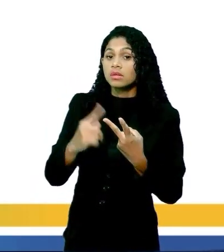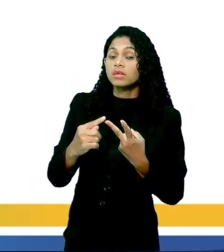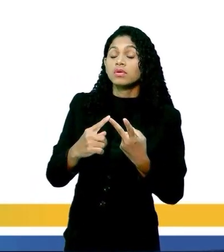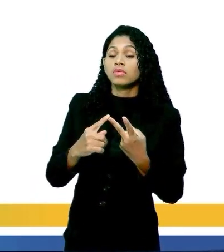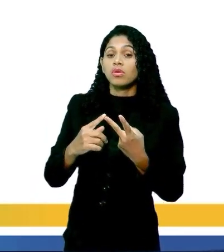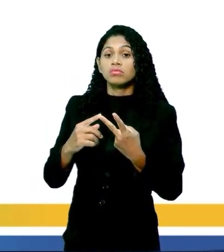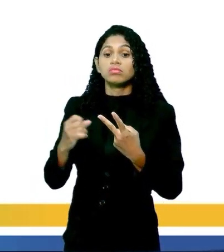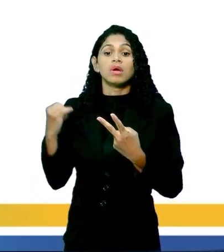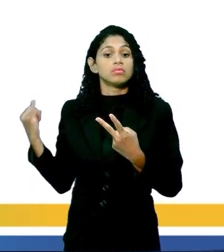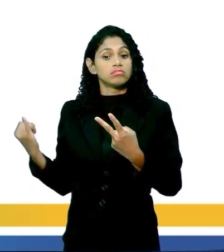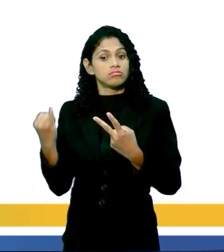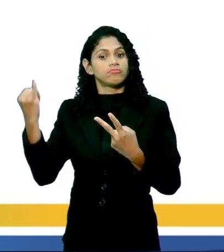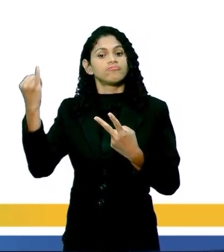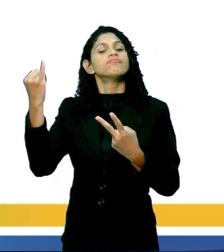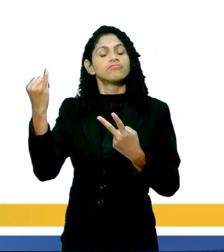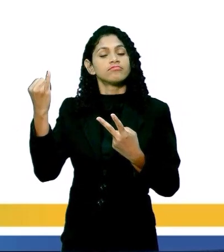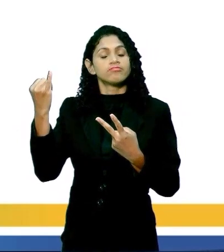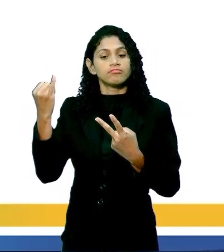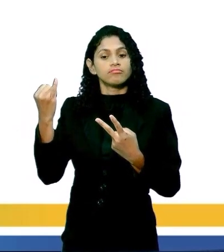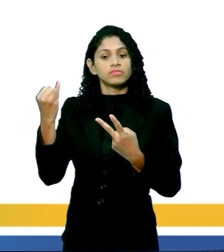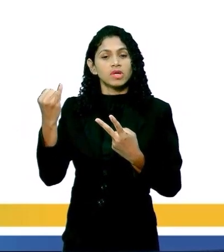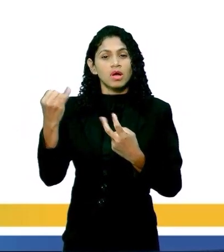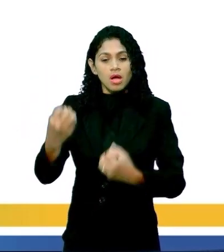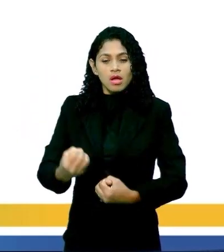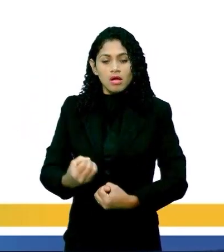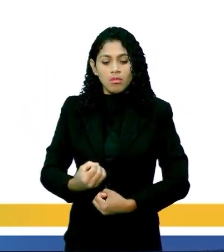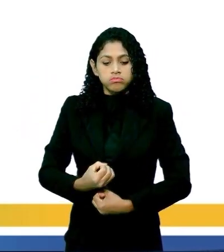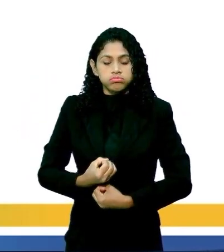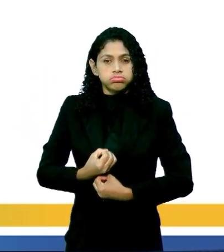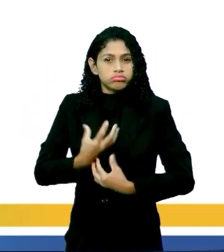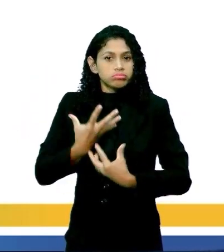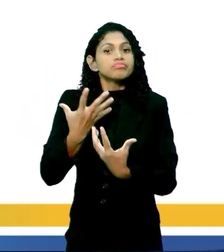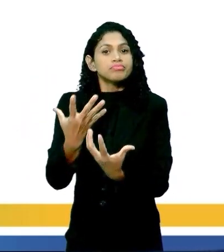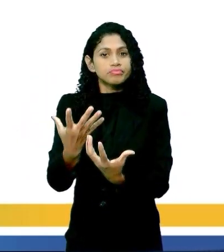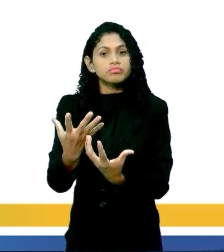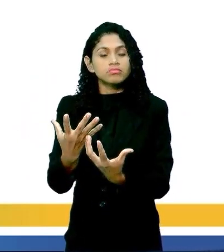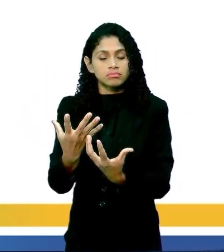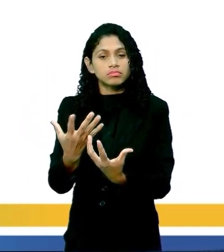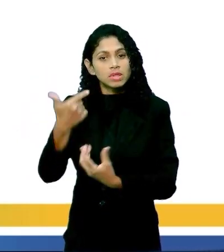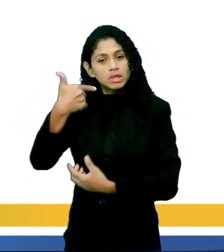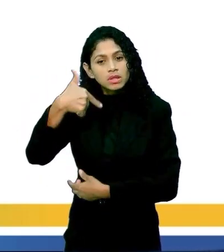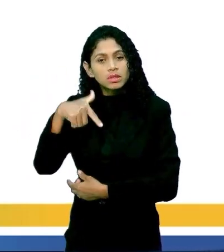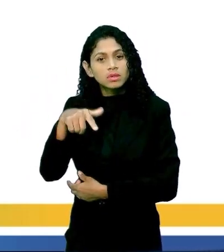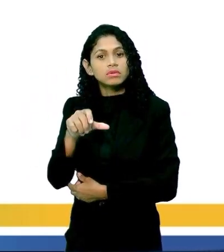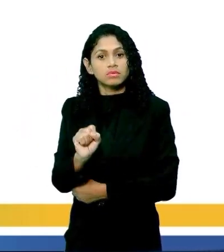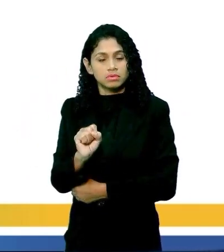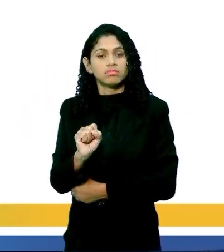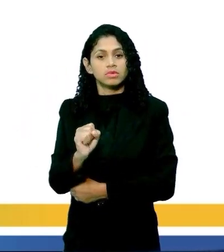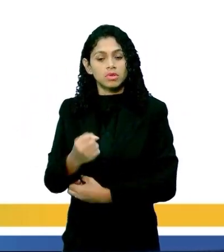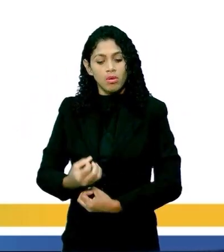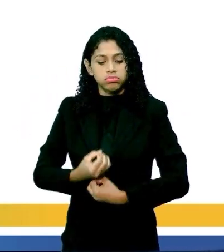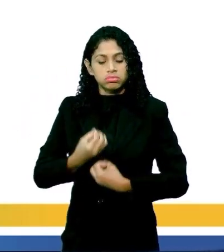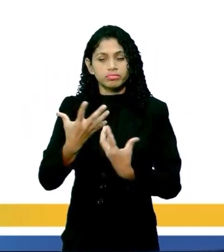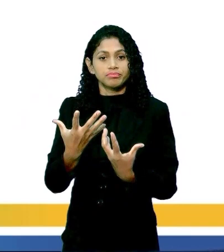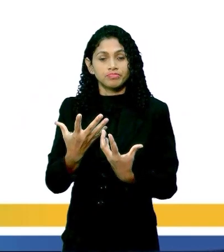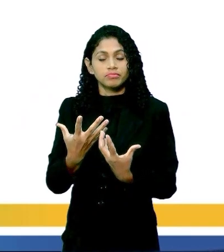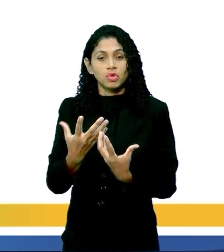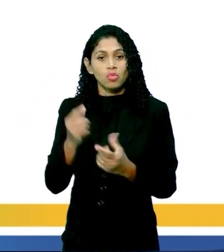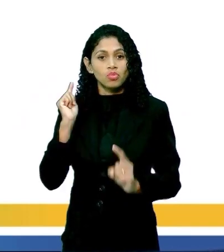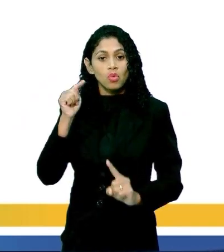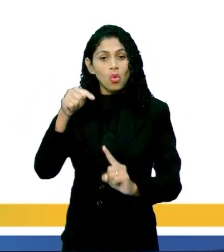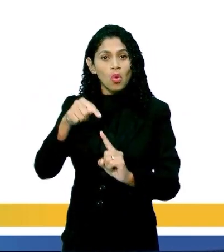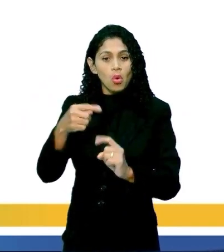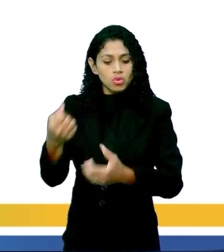importantíssima, recorre à função poética e emotiva da linguagem, visando criar expressividade e